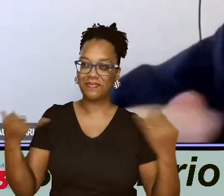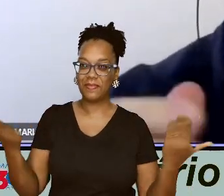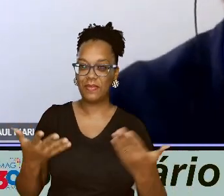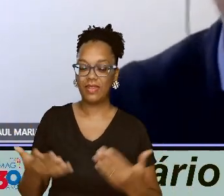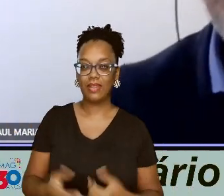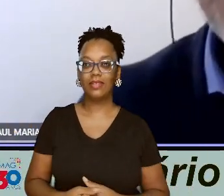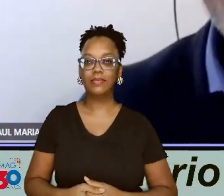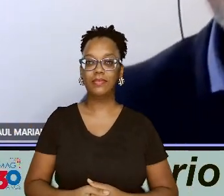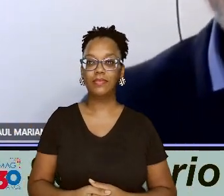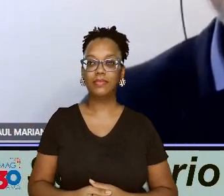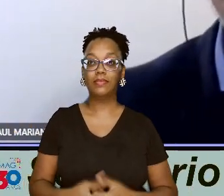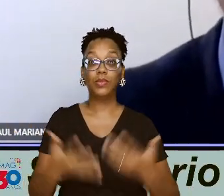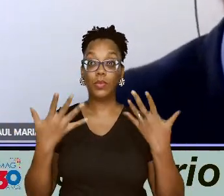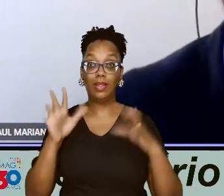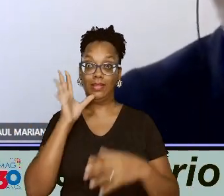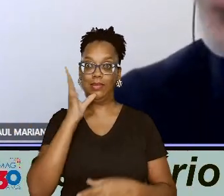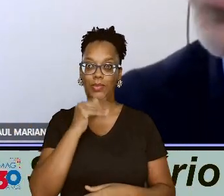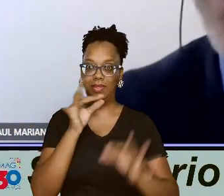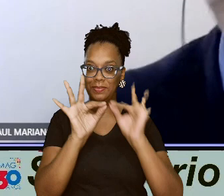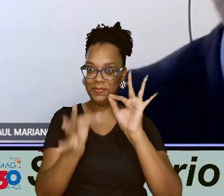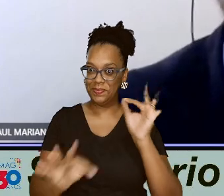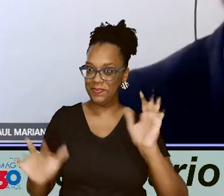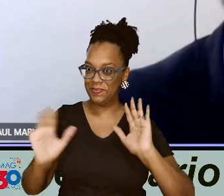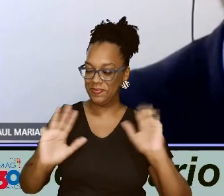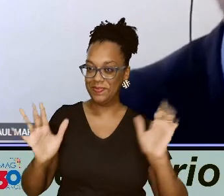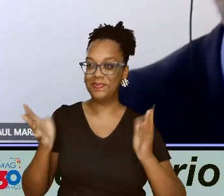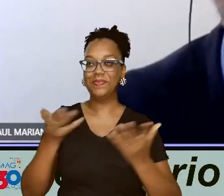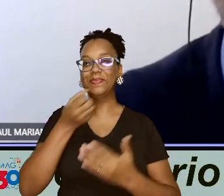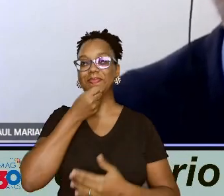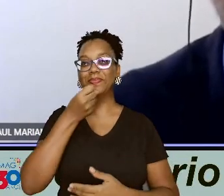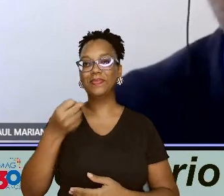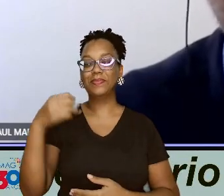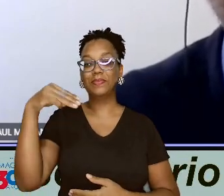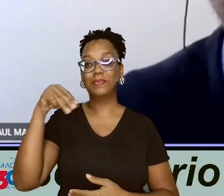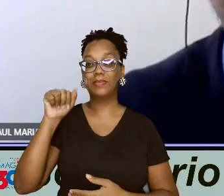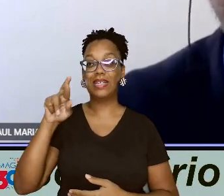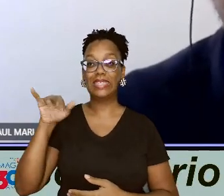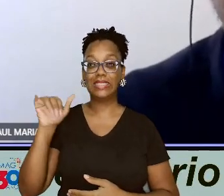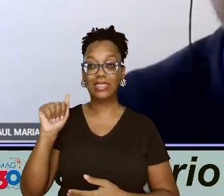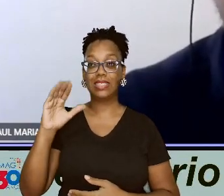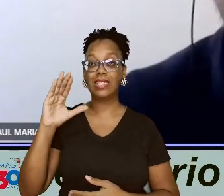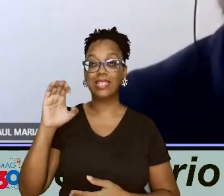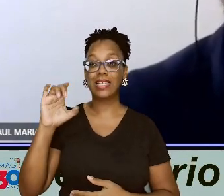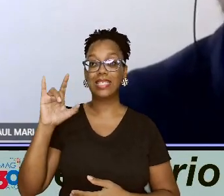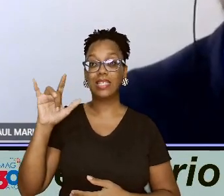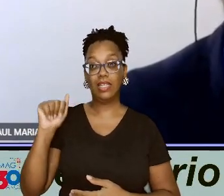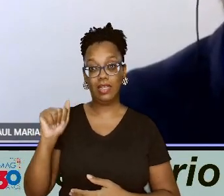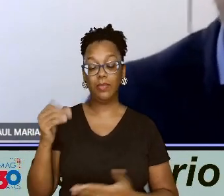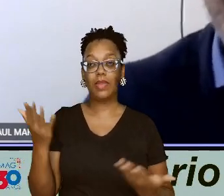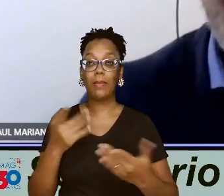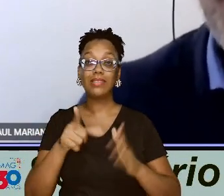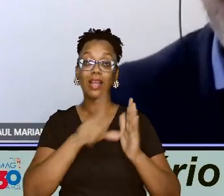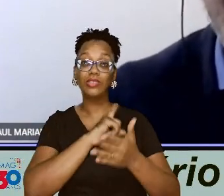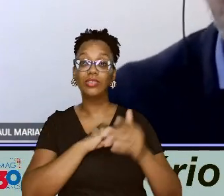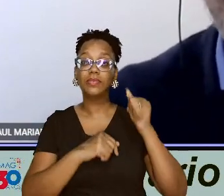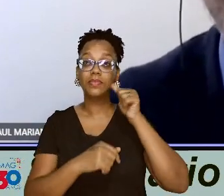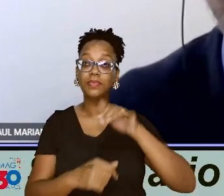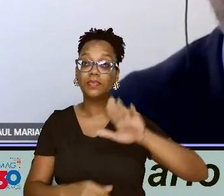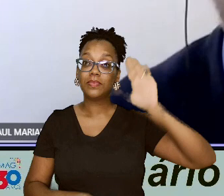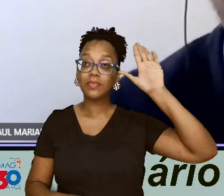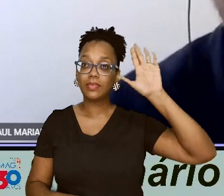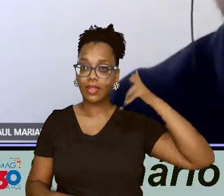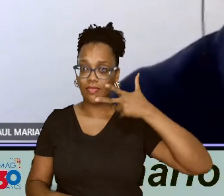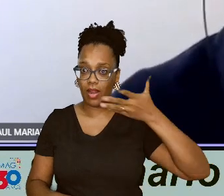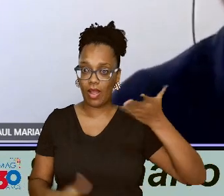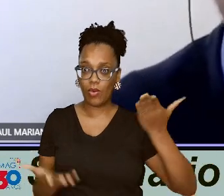eu não quero demorar demais, vou passar a palavra já para a Maria Cecília, mas antes, a Leslie, eu vi que tinha levantado a mão. Você quer falar algo já ou você